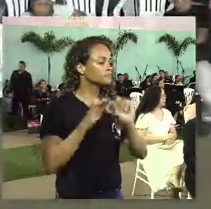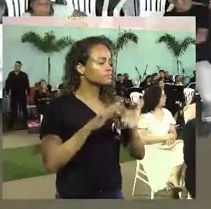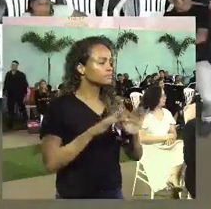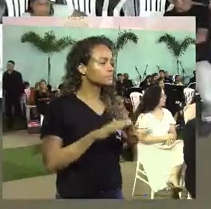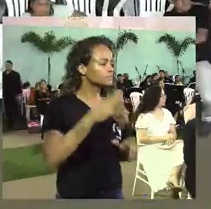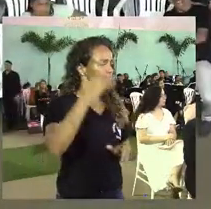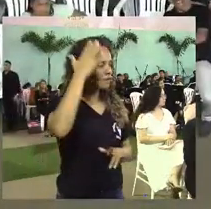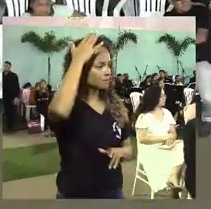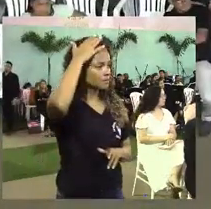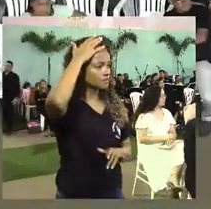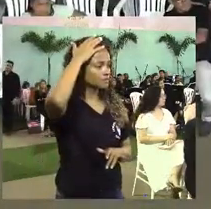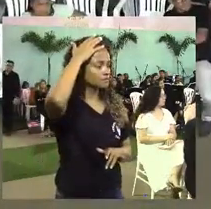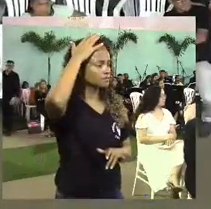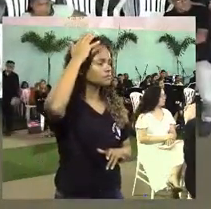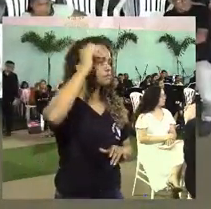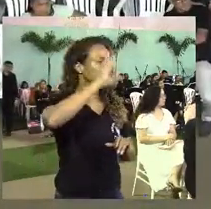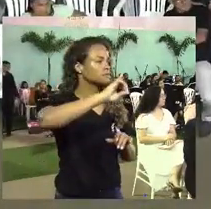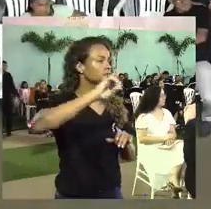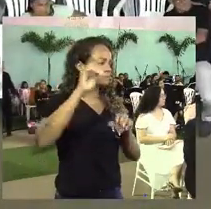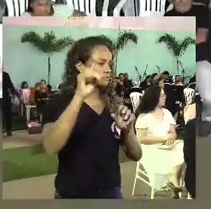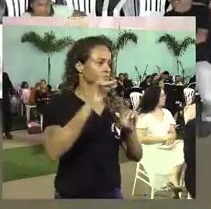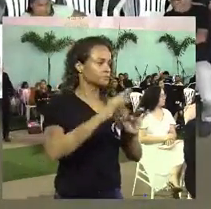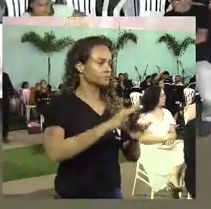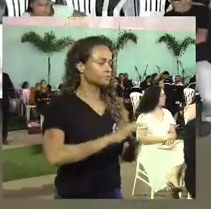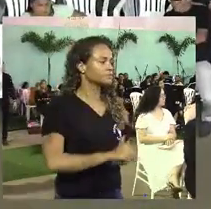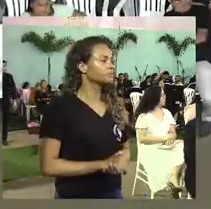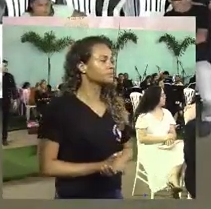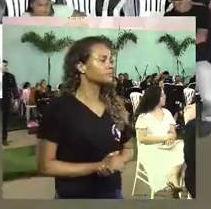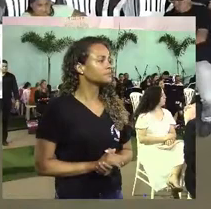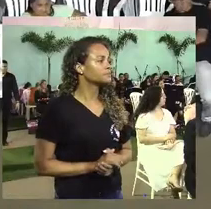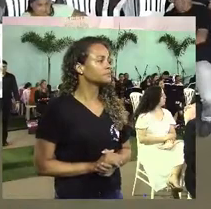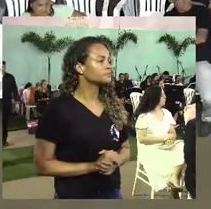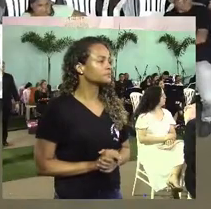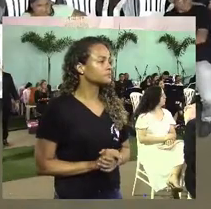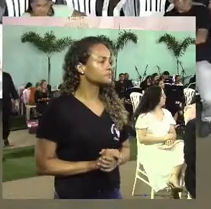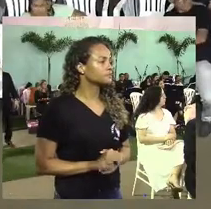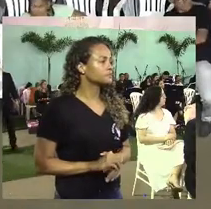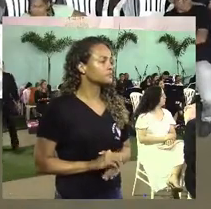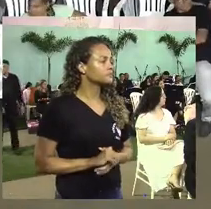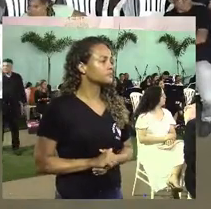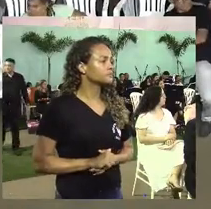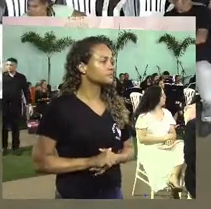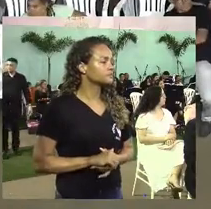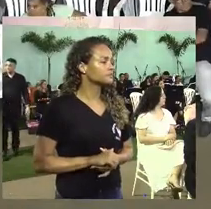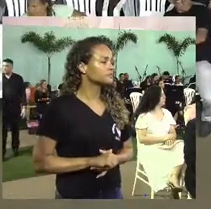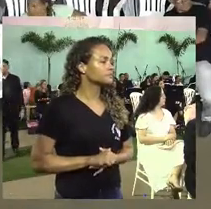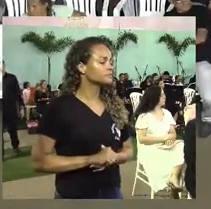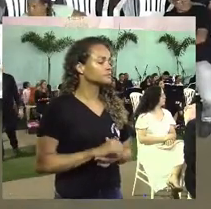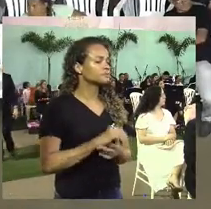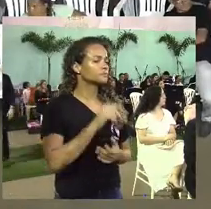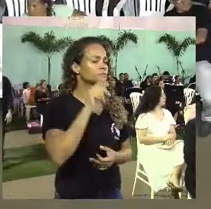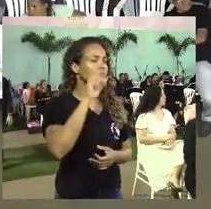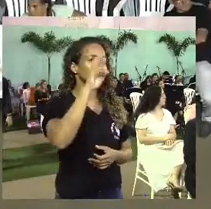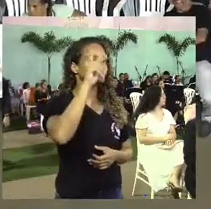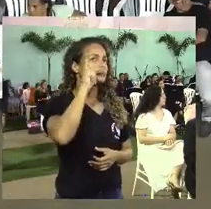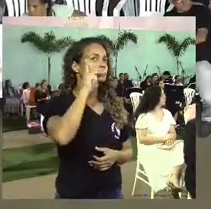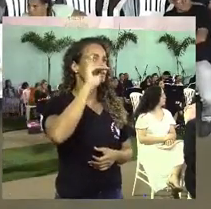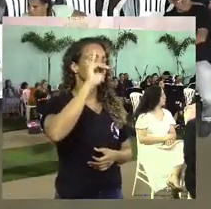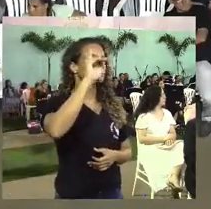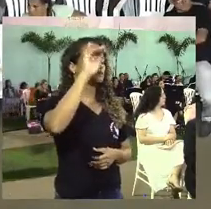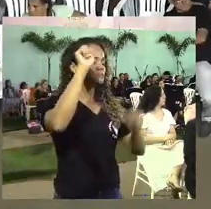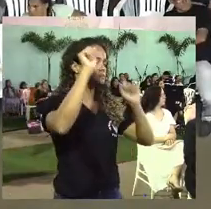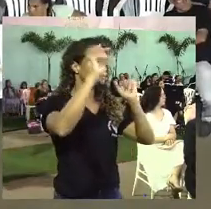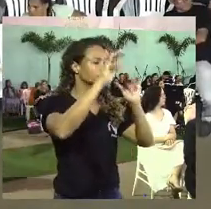colocando as unhas para sentar quando forem chegando tá vamos orar por mais ele aqui coloca a mãozinha sobre ela pai abençoe esta vida Quero